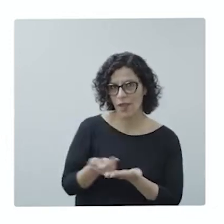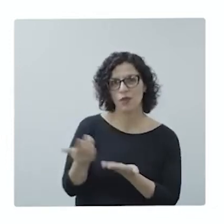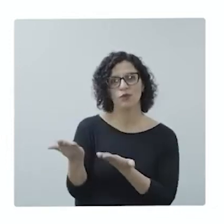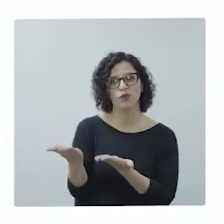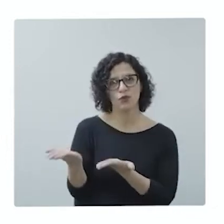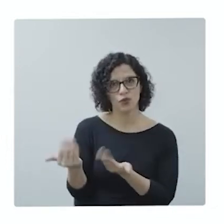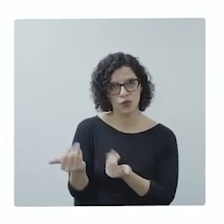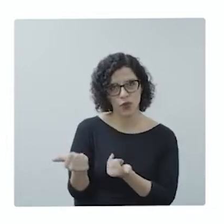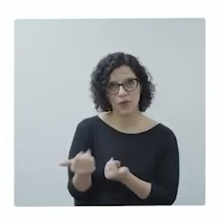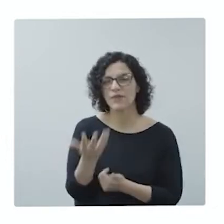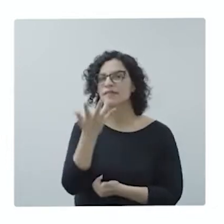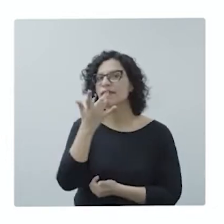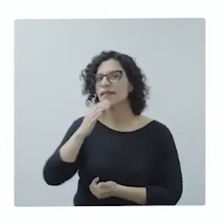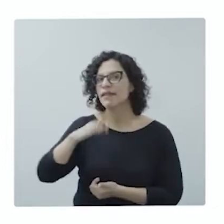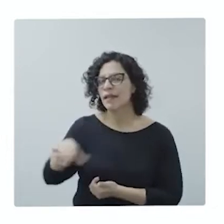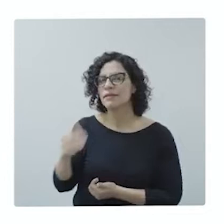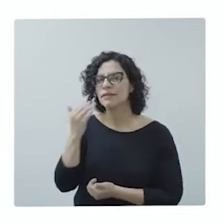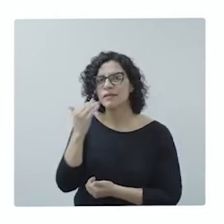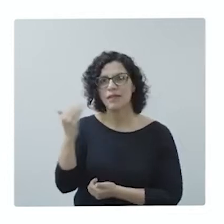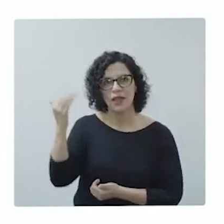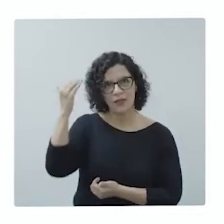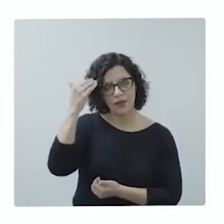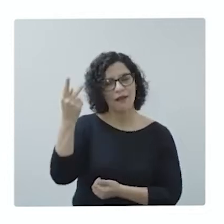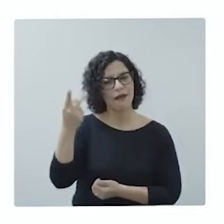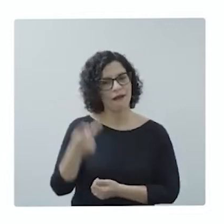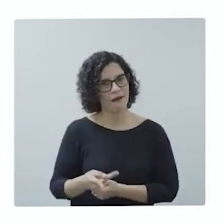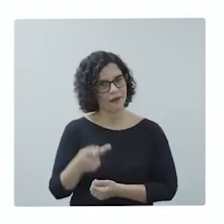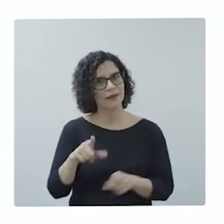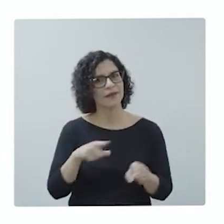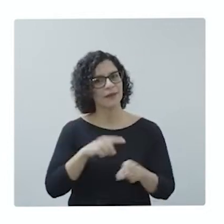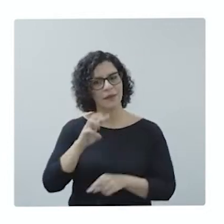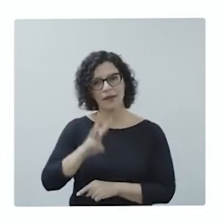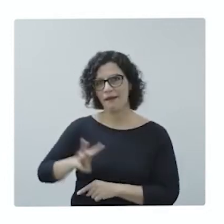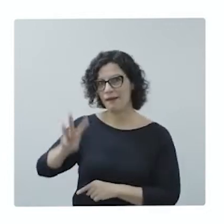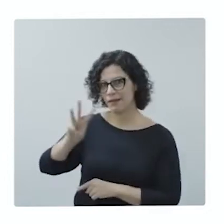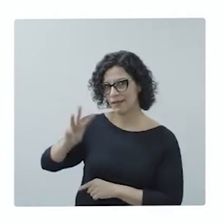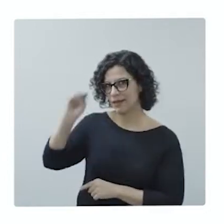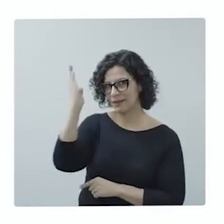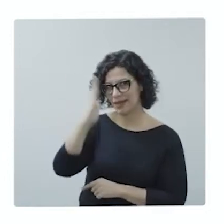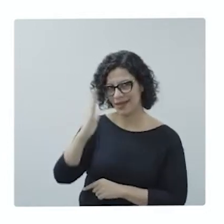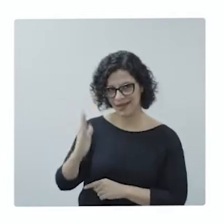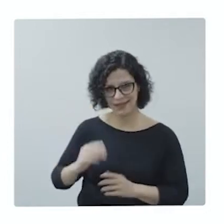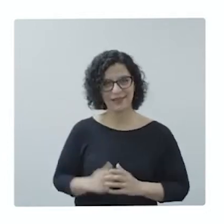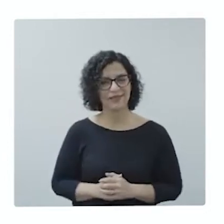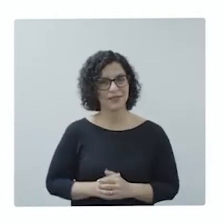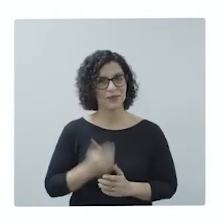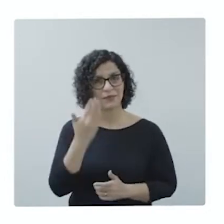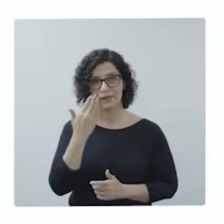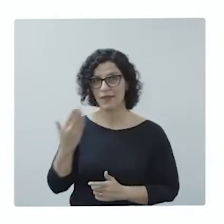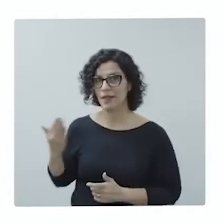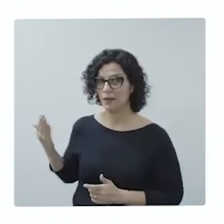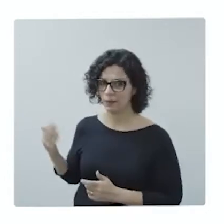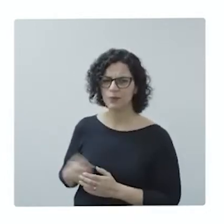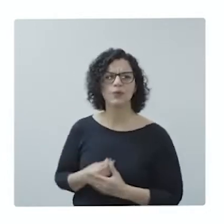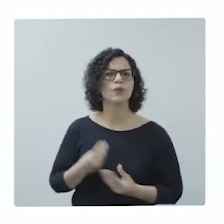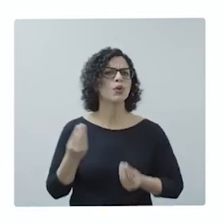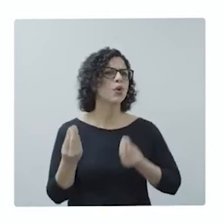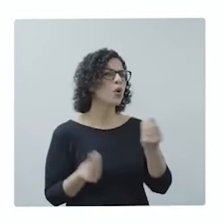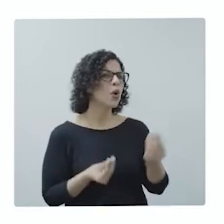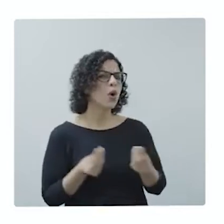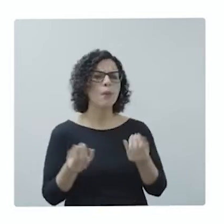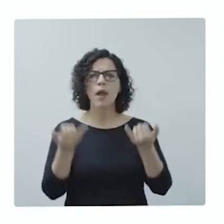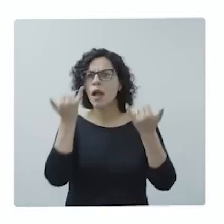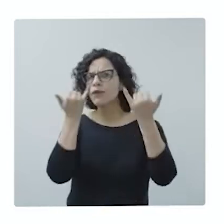Jovens, Crianças e Adolescentes. É um jornal aqui, é um site aqui do Brasil. E olhe lá,